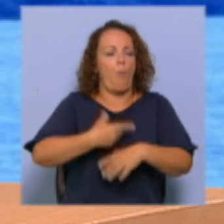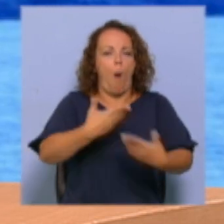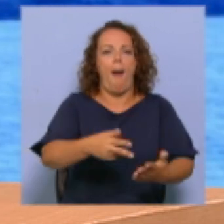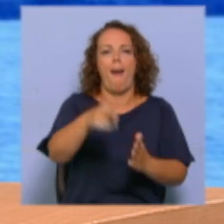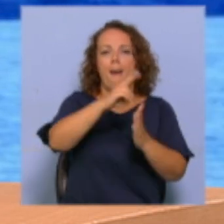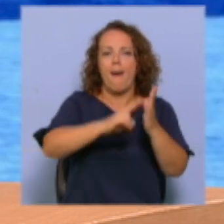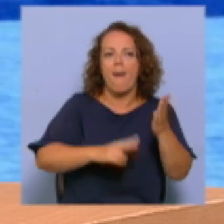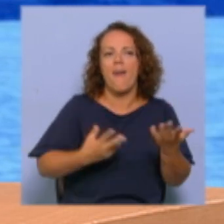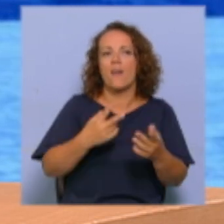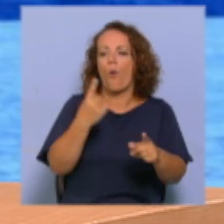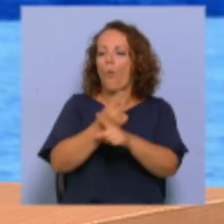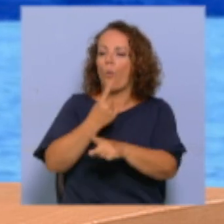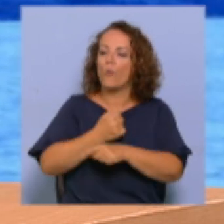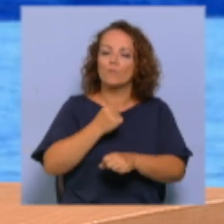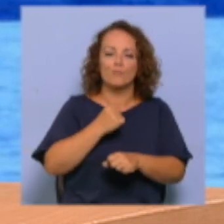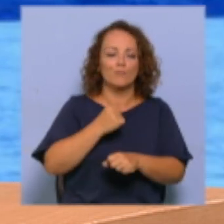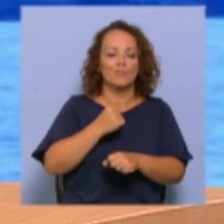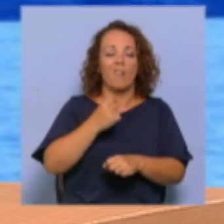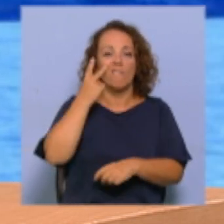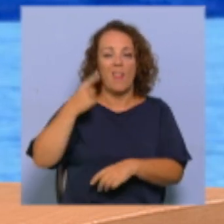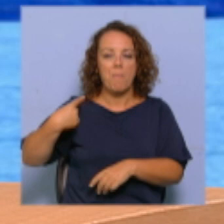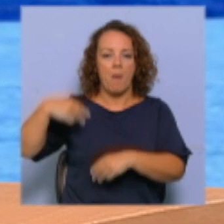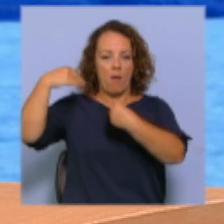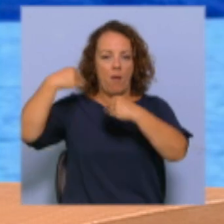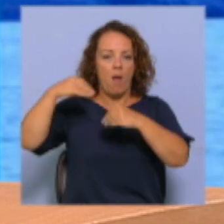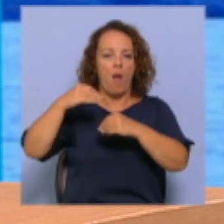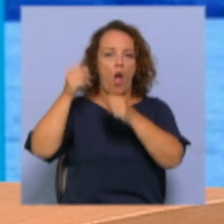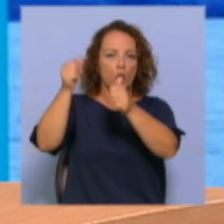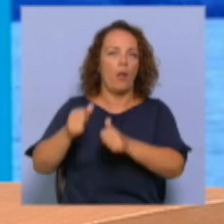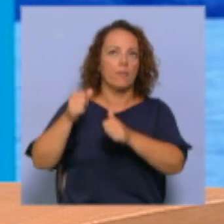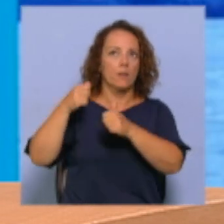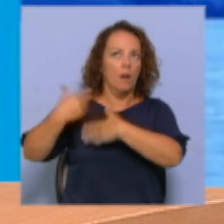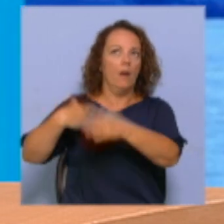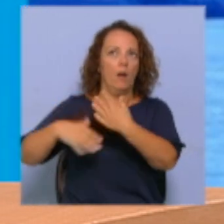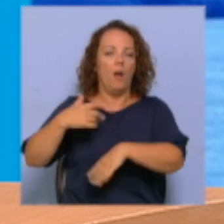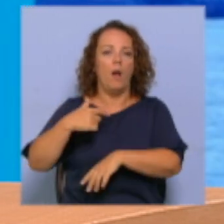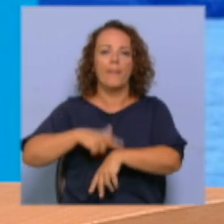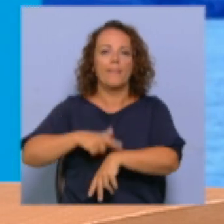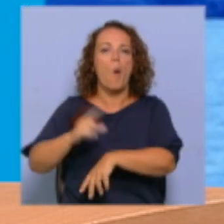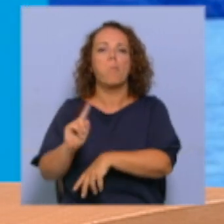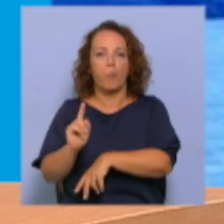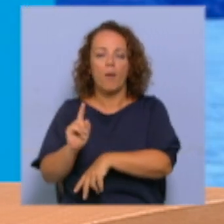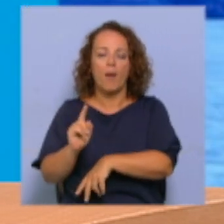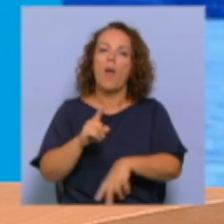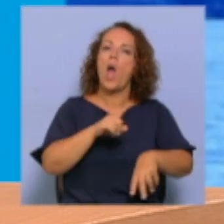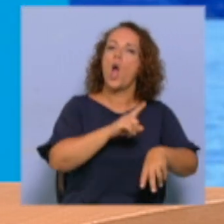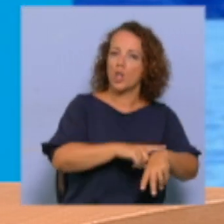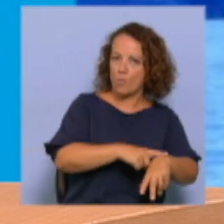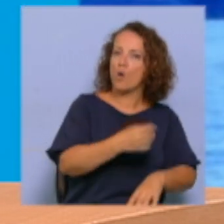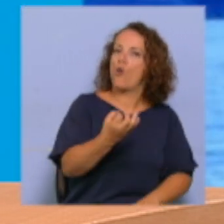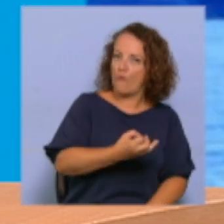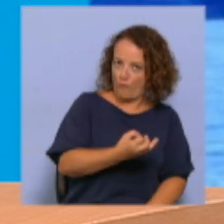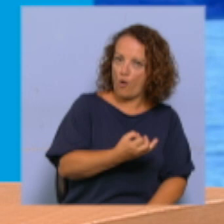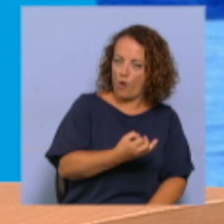para fazer outras coisas que se calhar na rotina de dar aulas e de dar notas não tinha. Eu acho que parte de cada